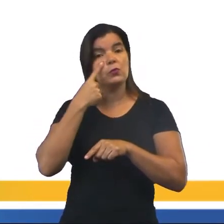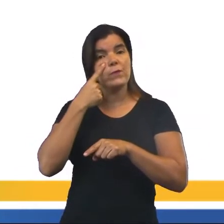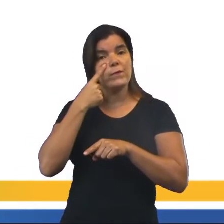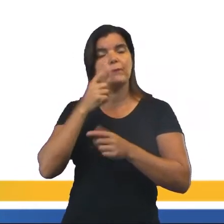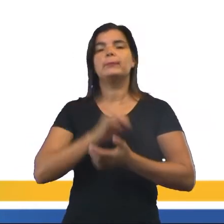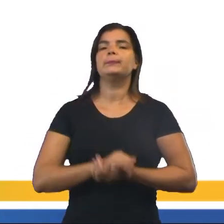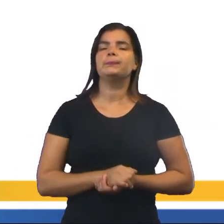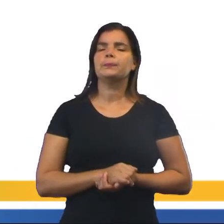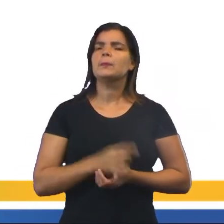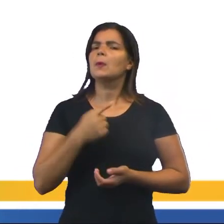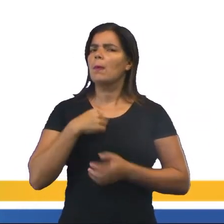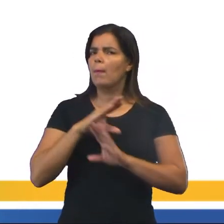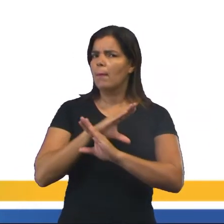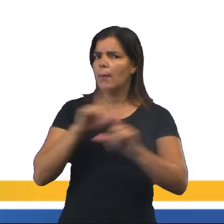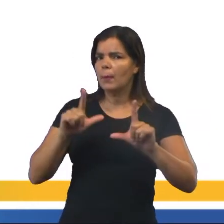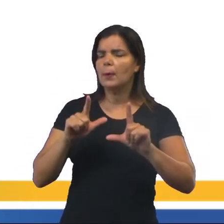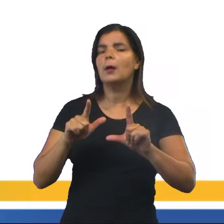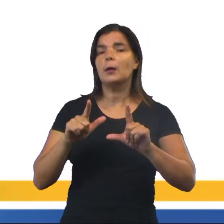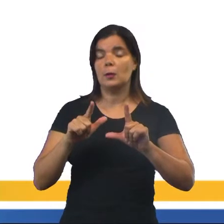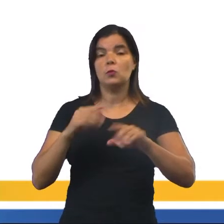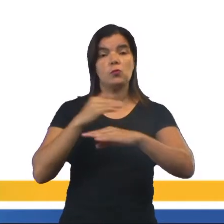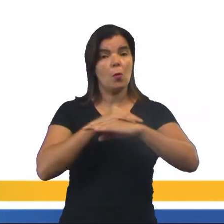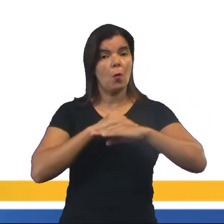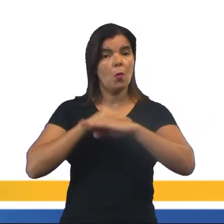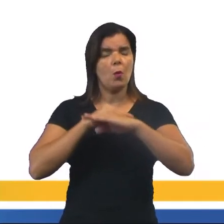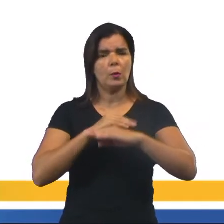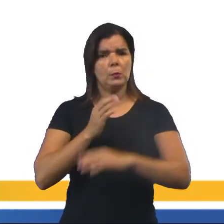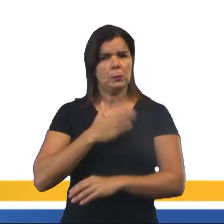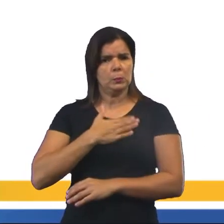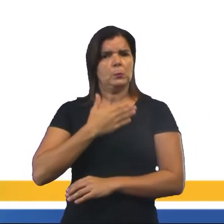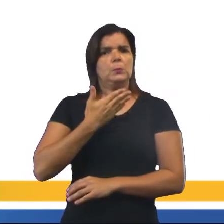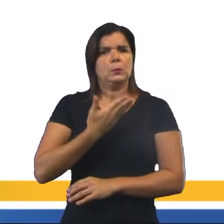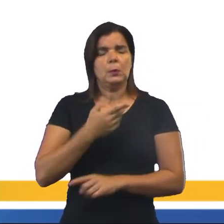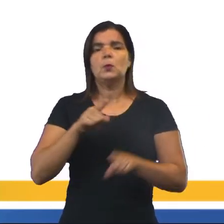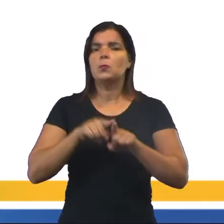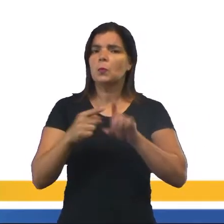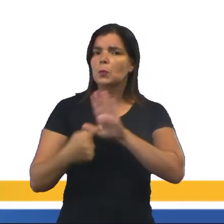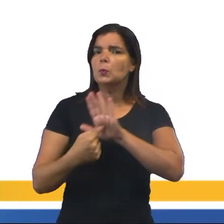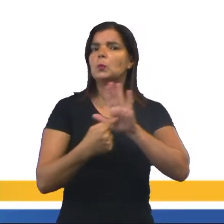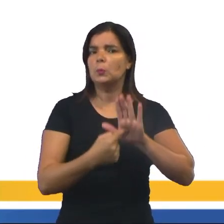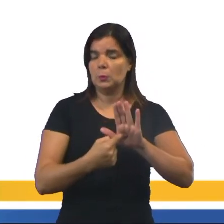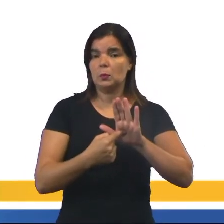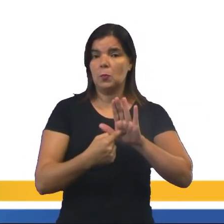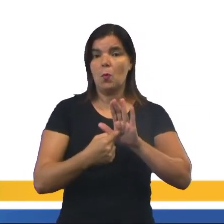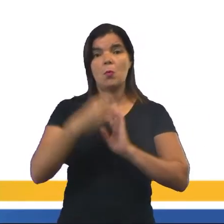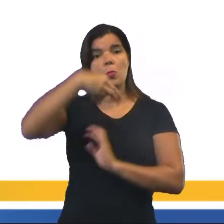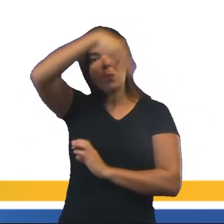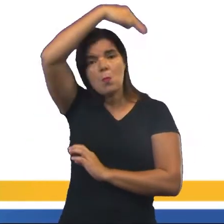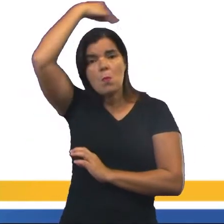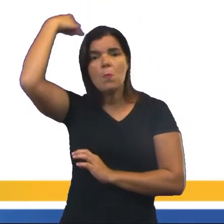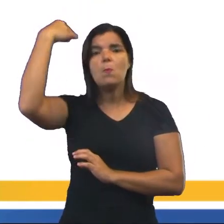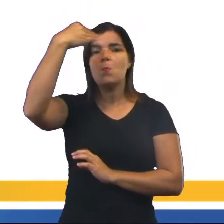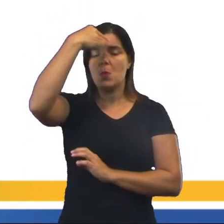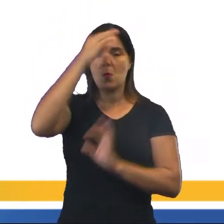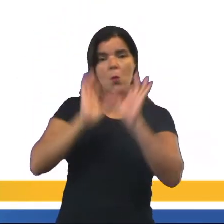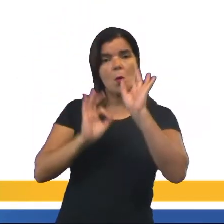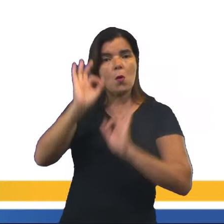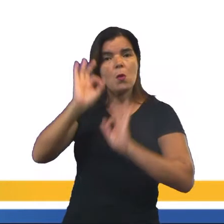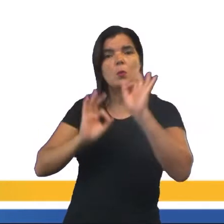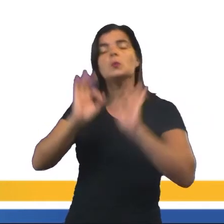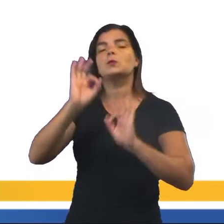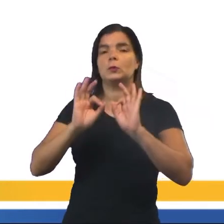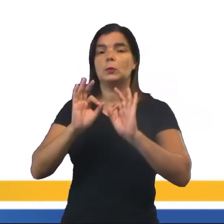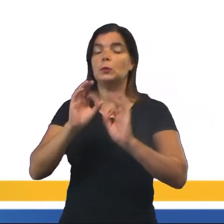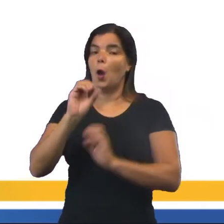diagnóstico. Evidências igualmente assustadoras foram identificadas no México, onde a Organização das